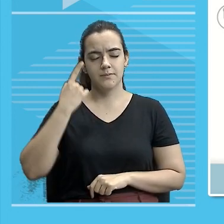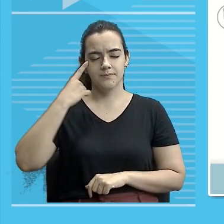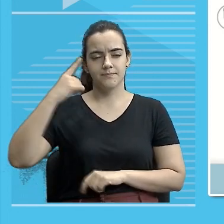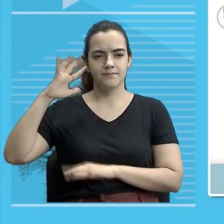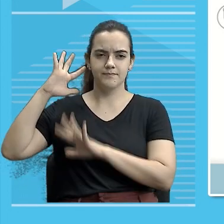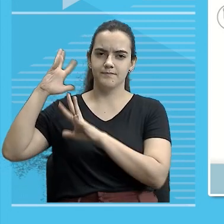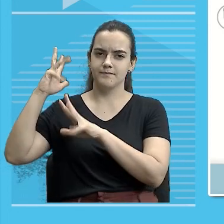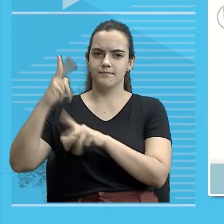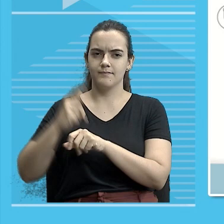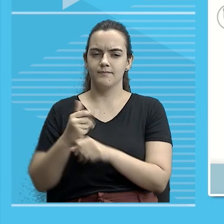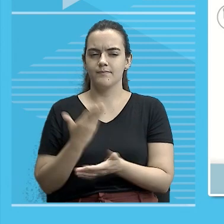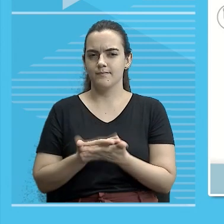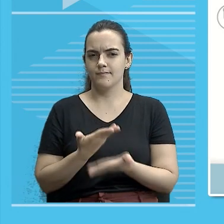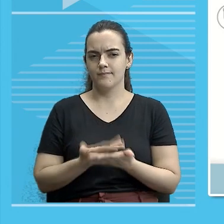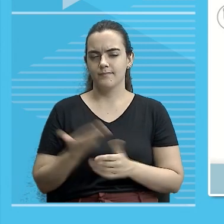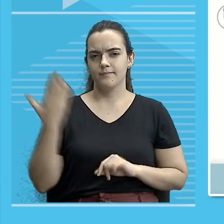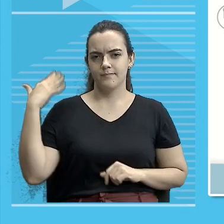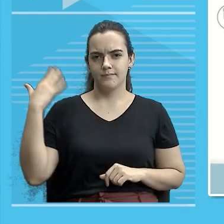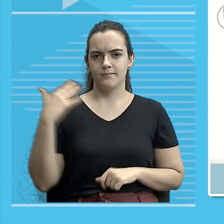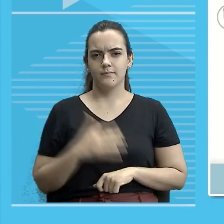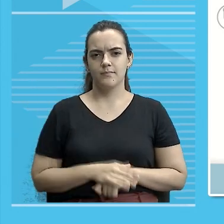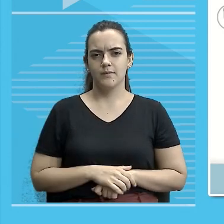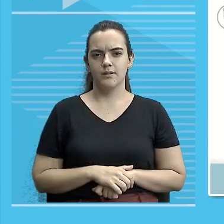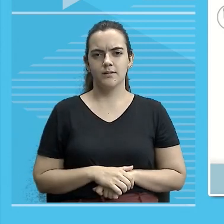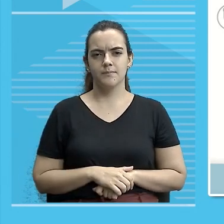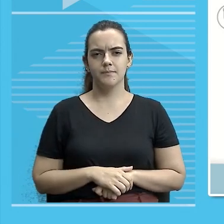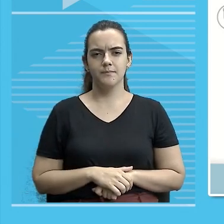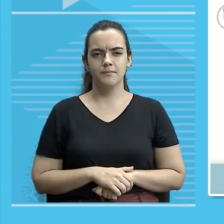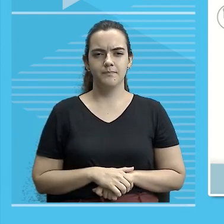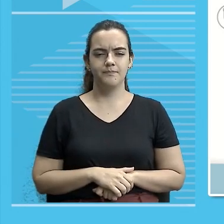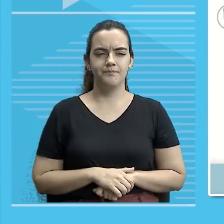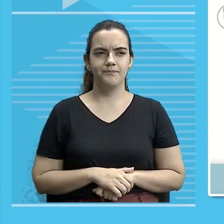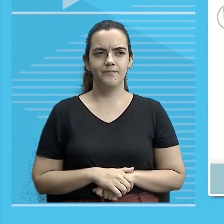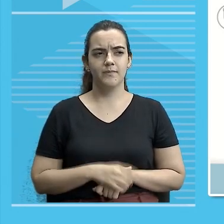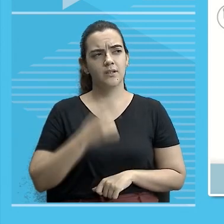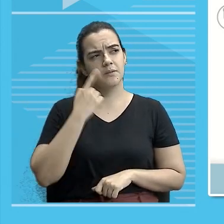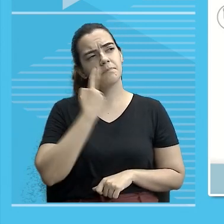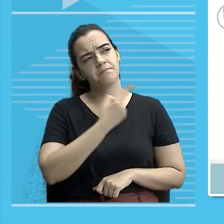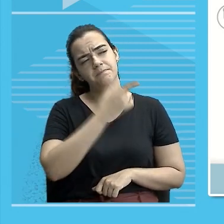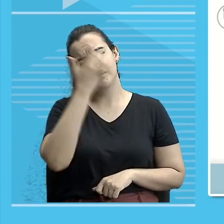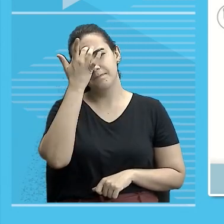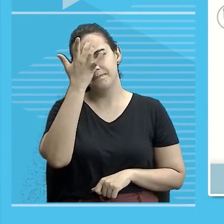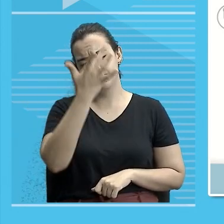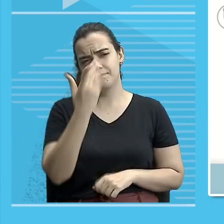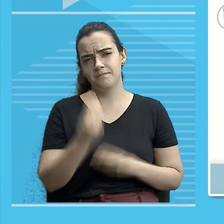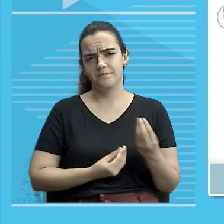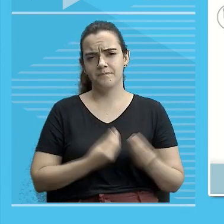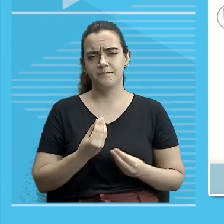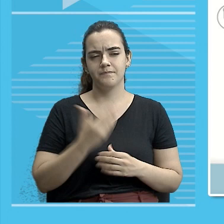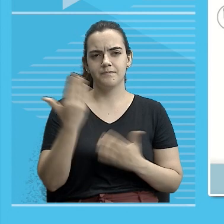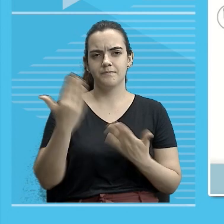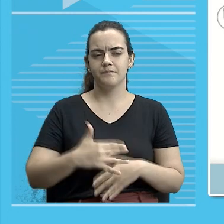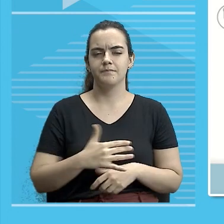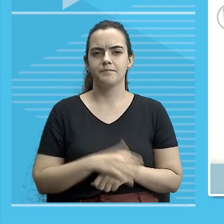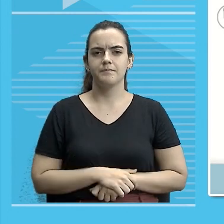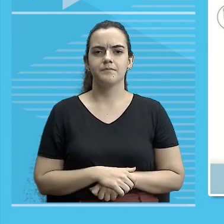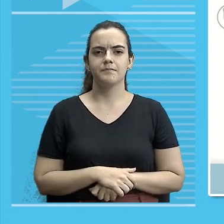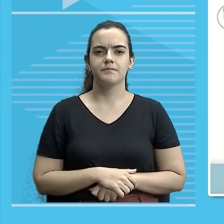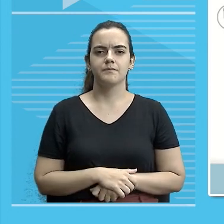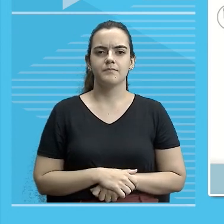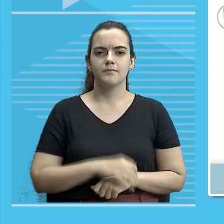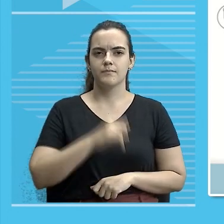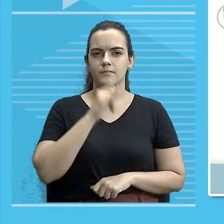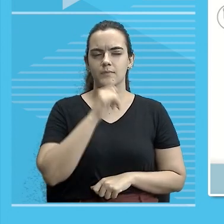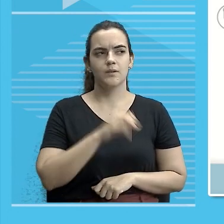das aulas anteriores essa aqui é tranquilo olha como é cobrado bastante sobre o